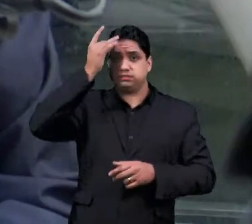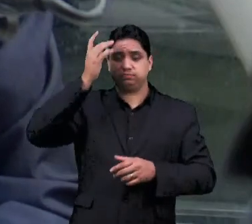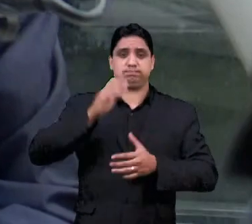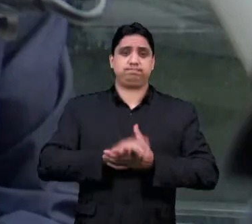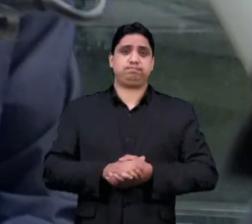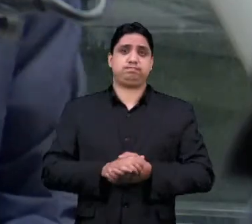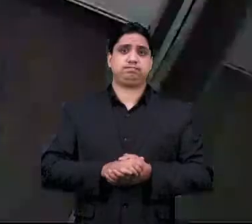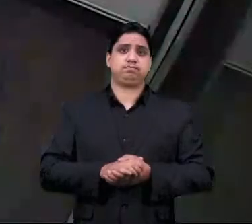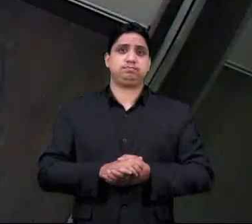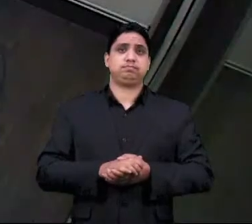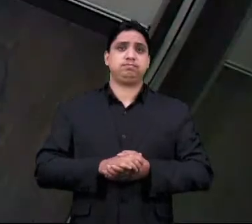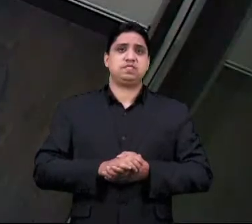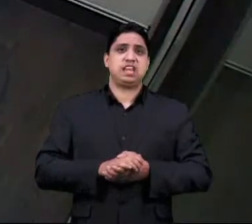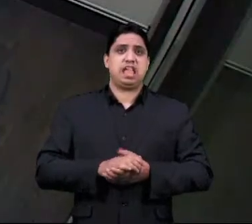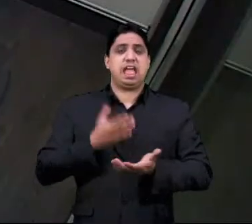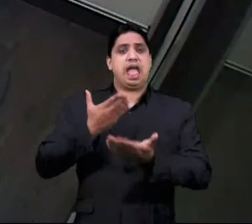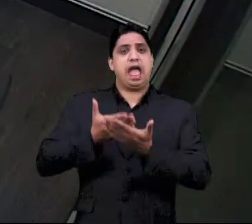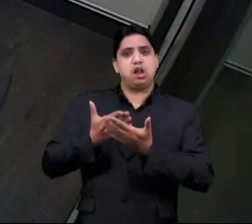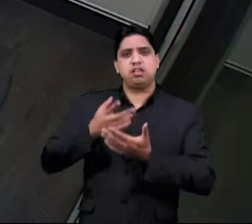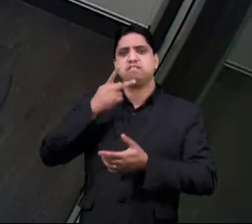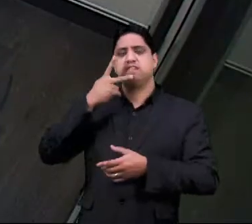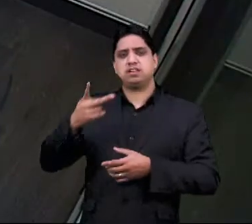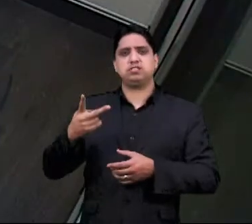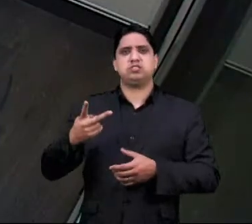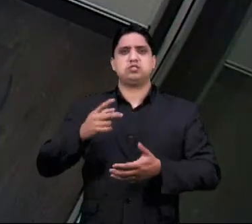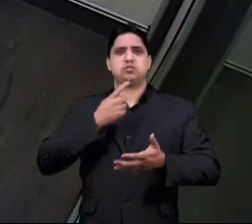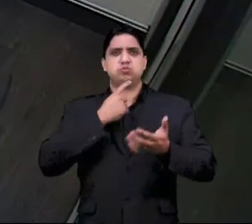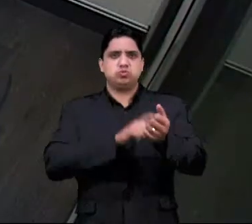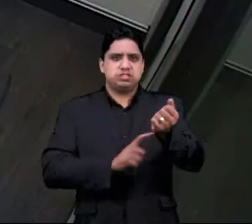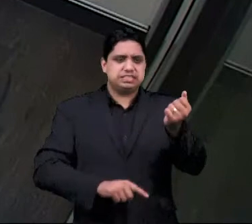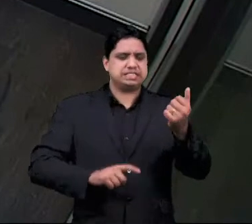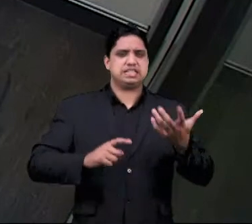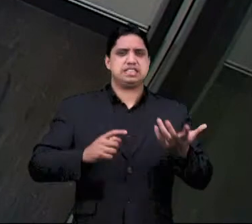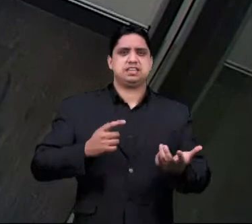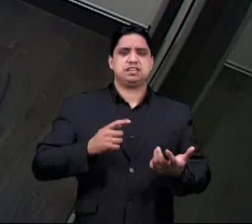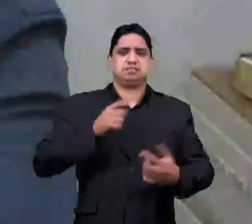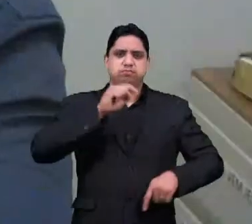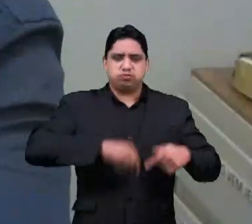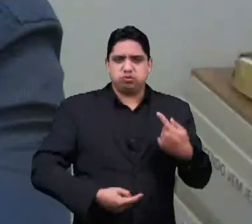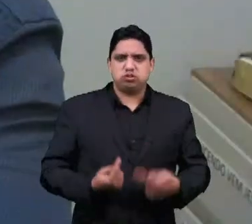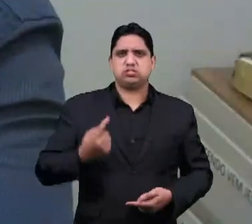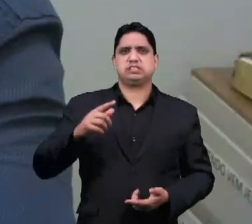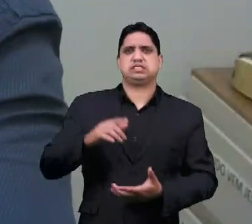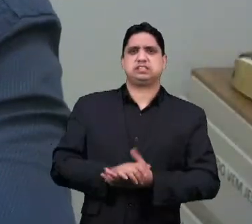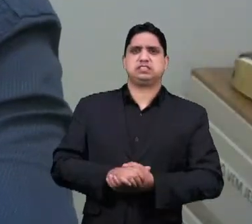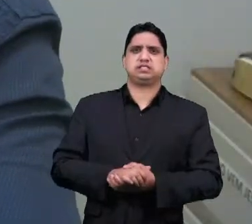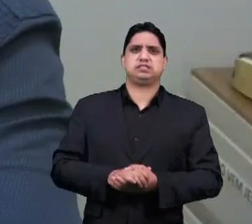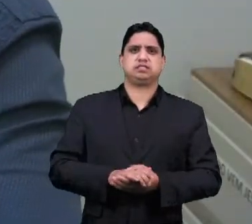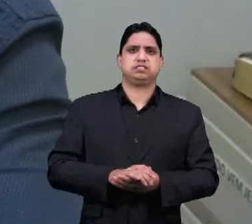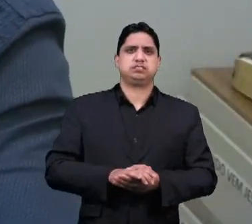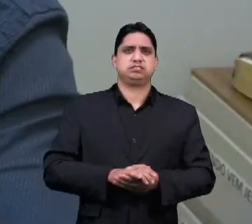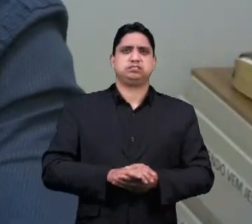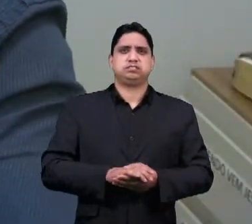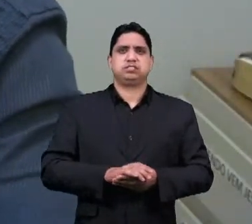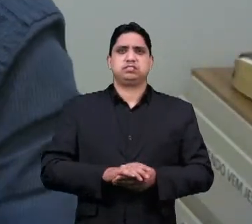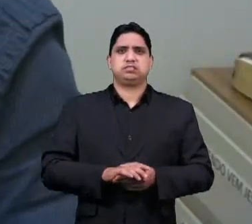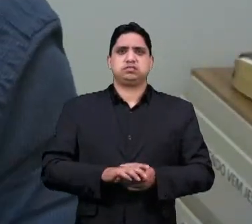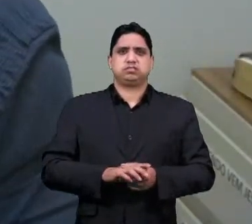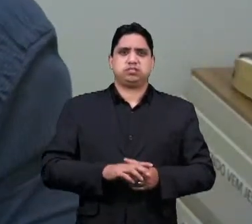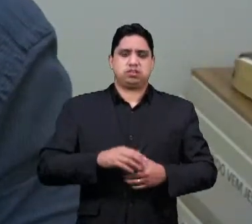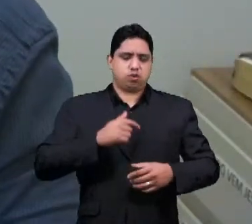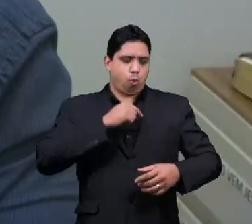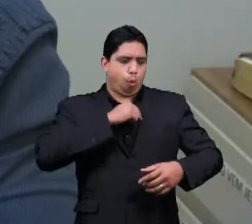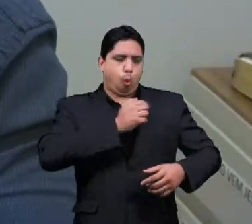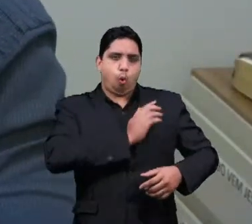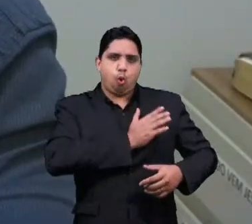né, pastor Amadeu? Do sangue, né? O sangue leva o nutriente, o sangue passa por um membro,